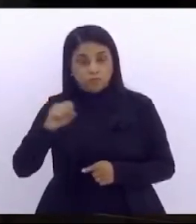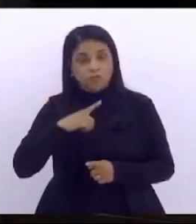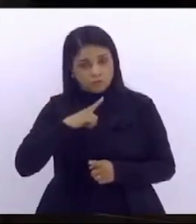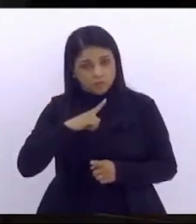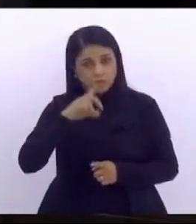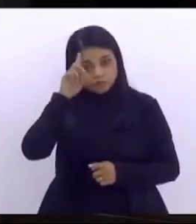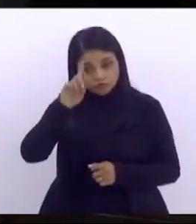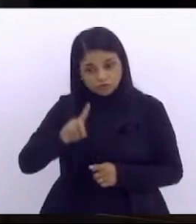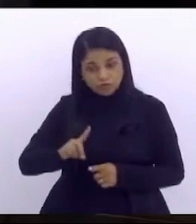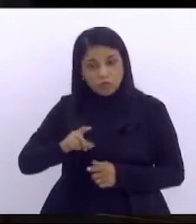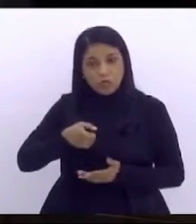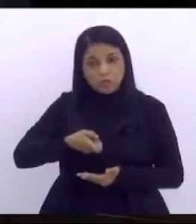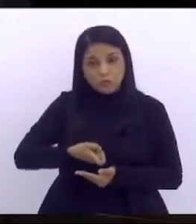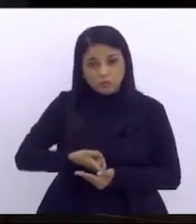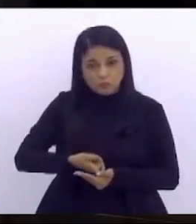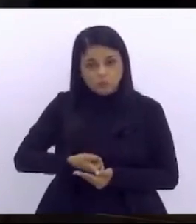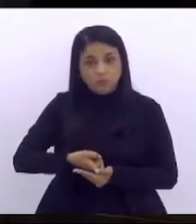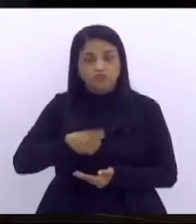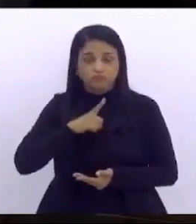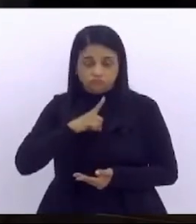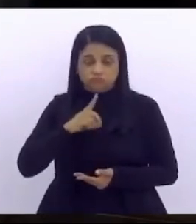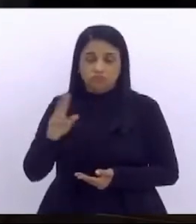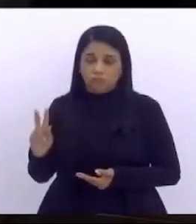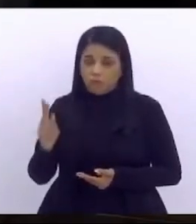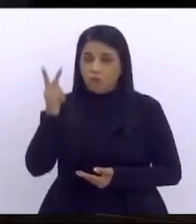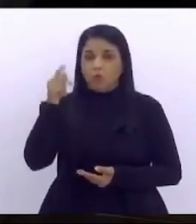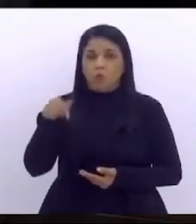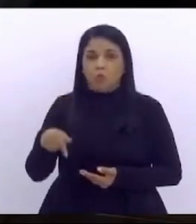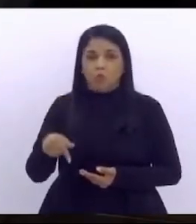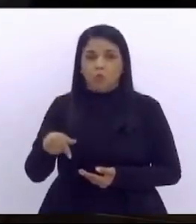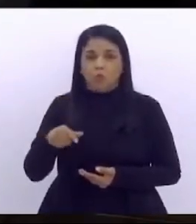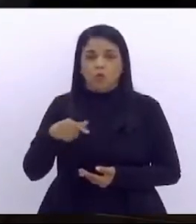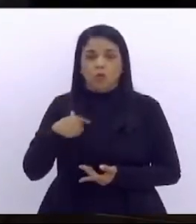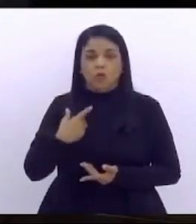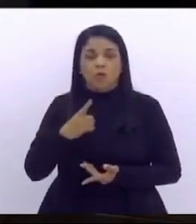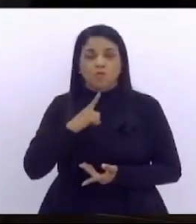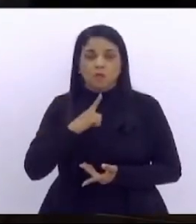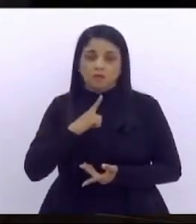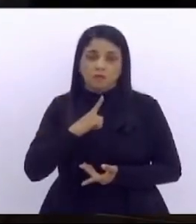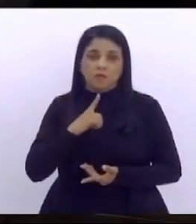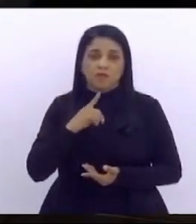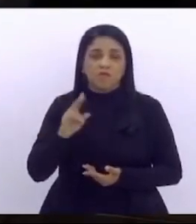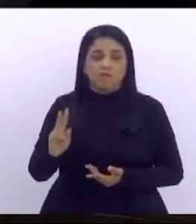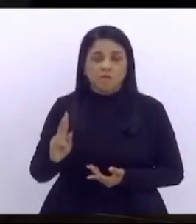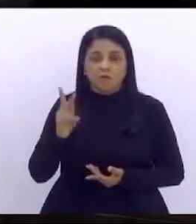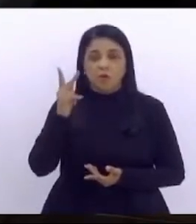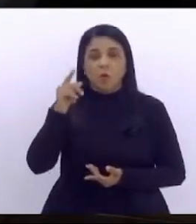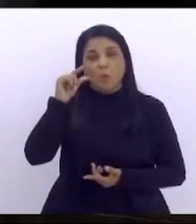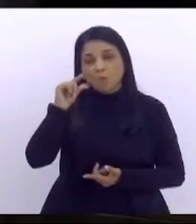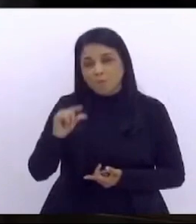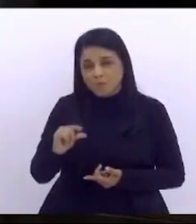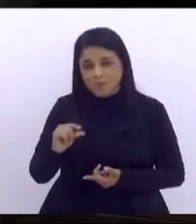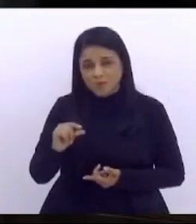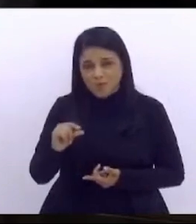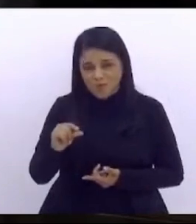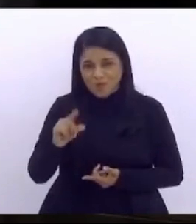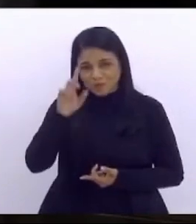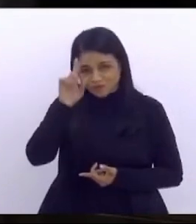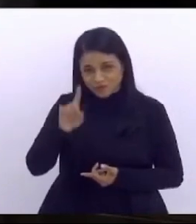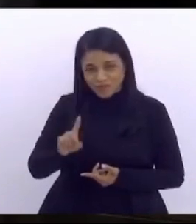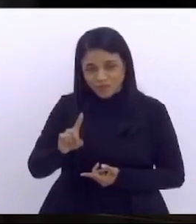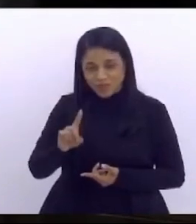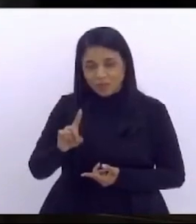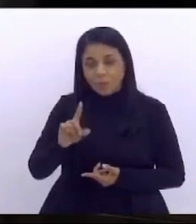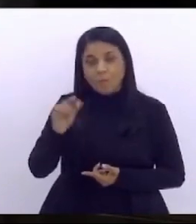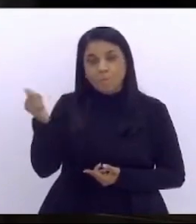Então, né, eles reconhecem um valor, porém reconhecem que é um valor menor, como o doutor Henrique explicou, é um valor menor, é um direito menor do que o da